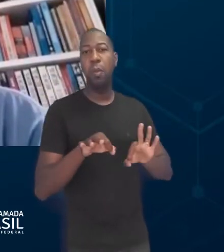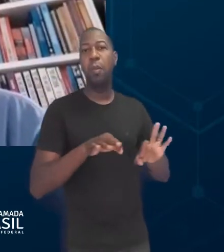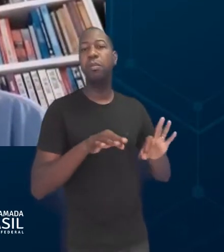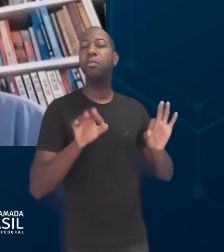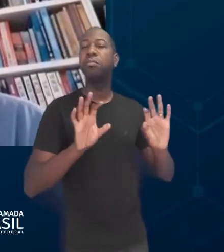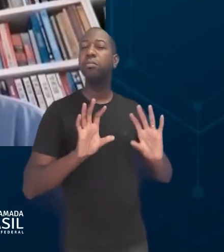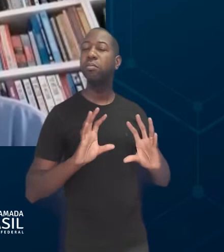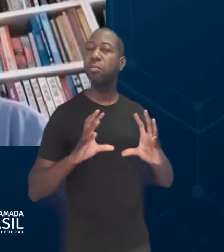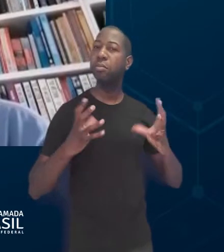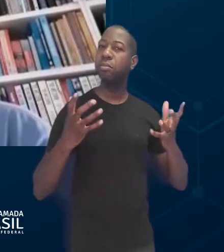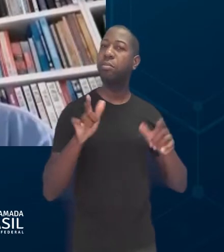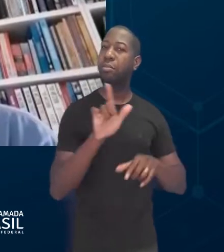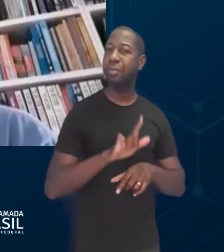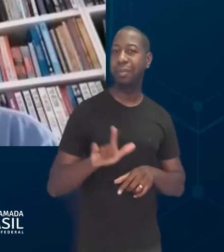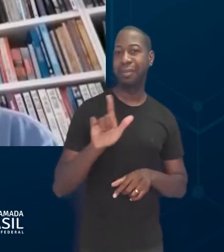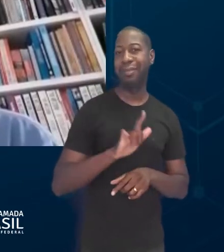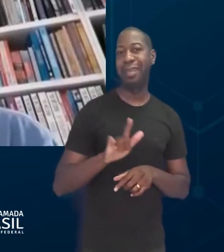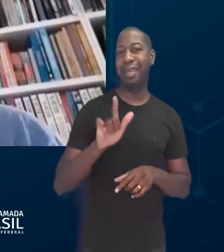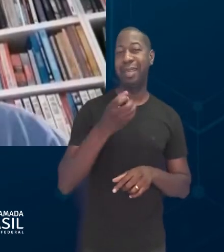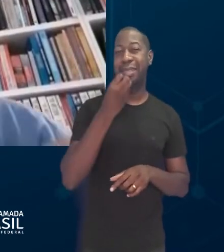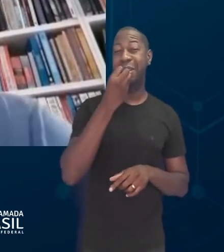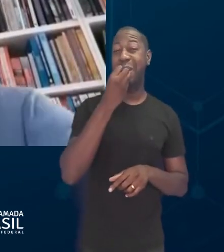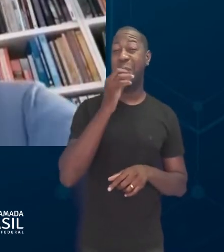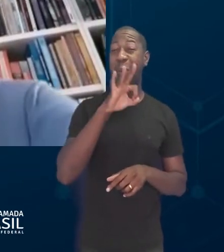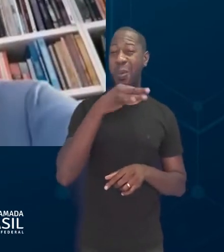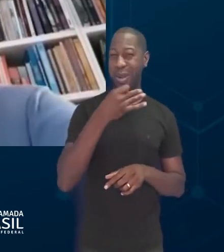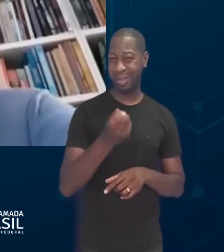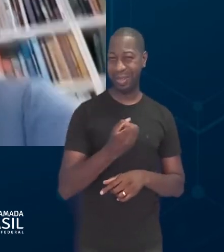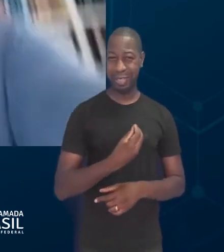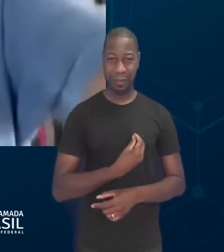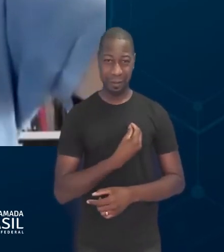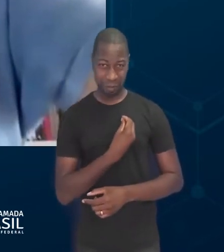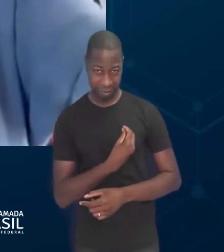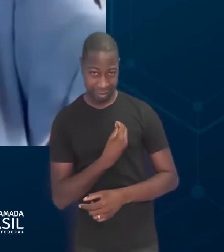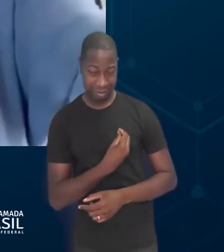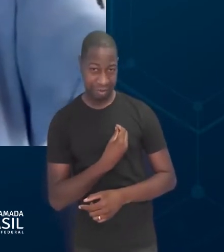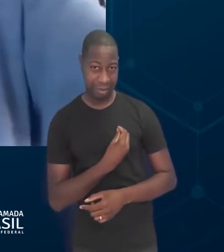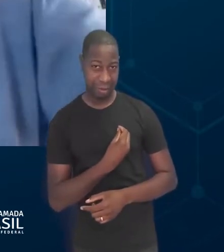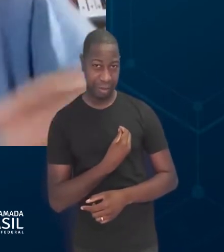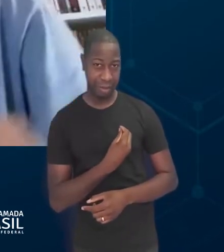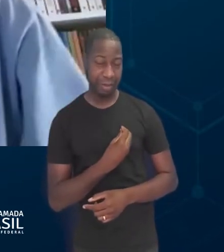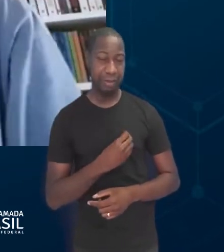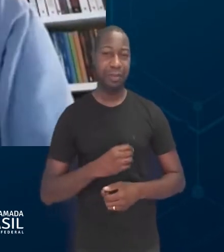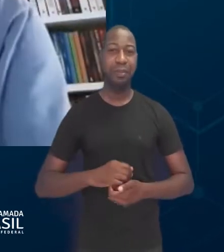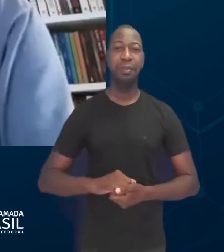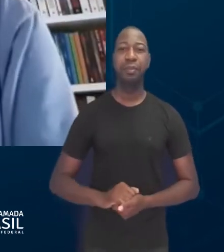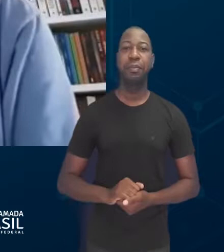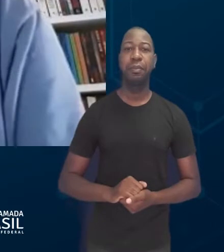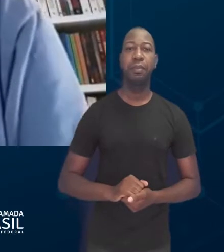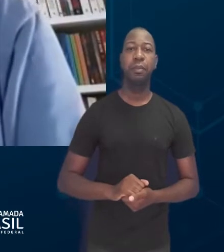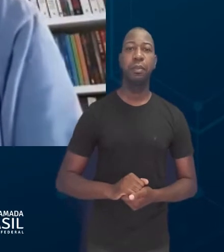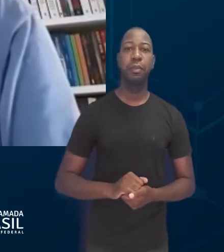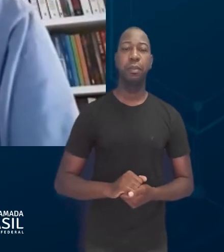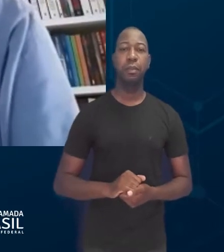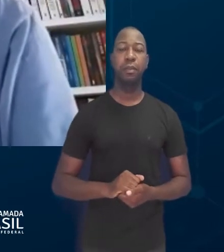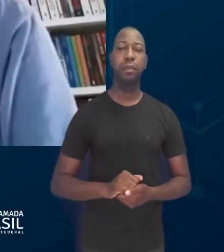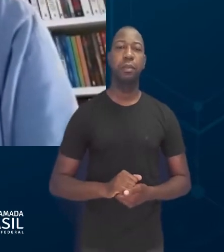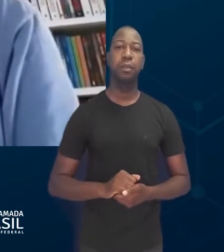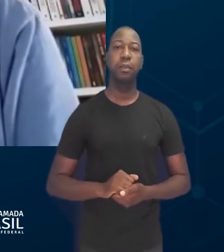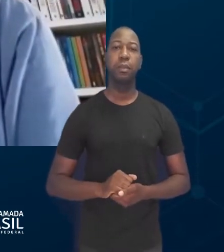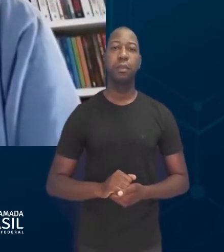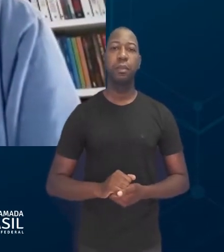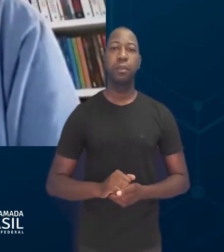os escritores, para os expositores e para produtores e patrocinadores,